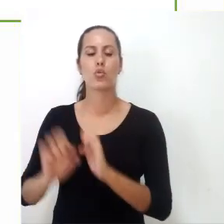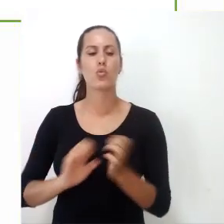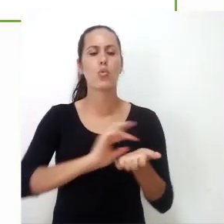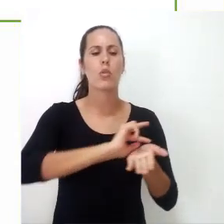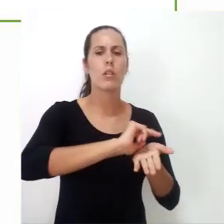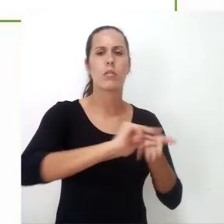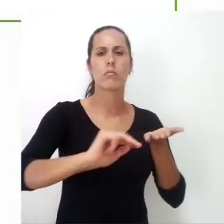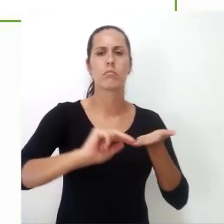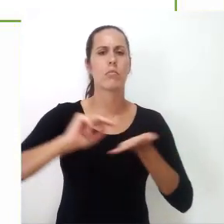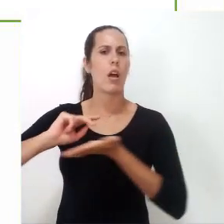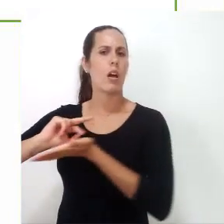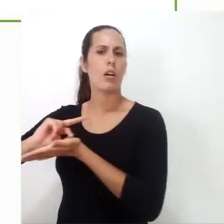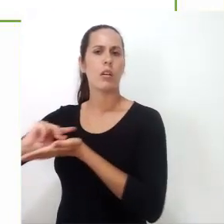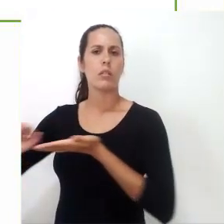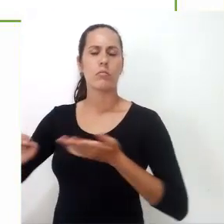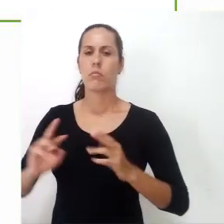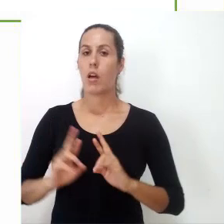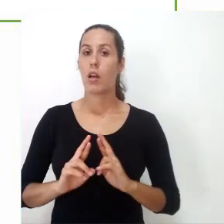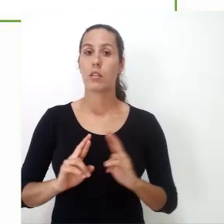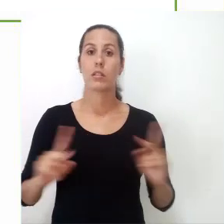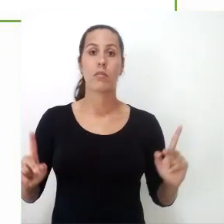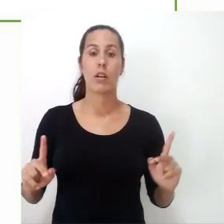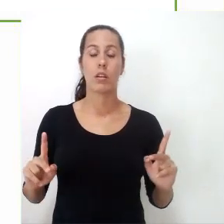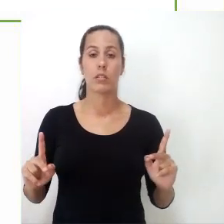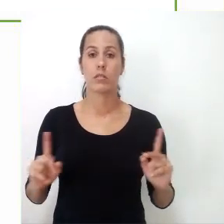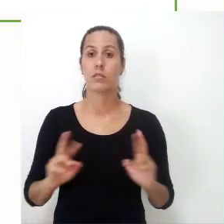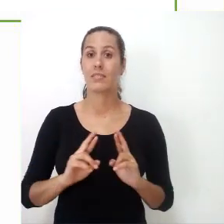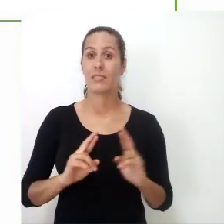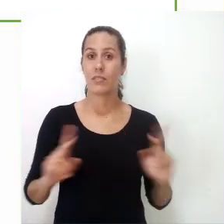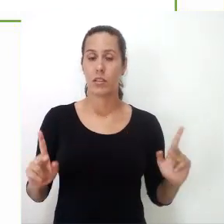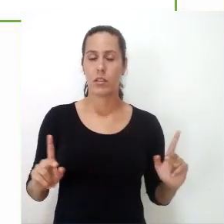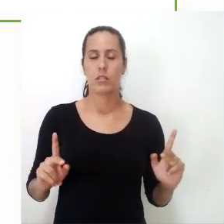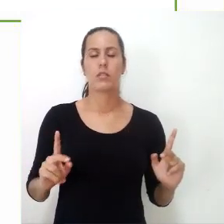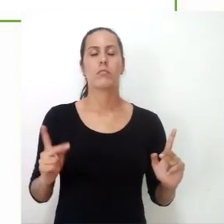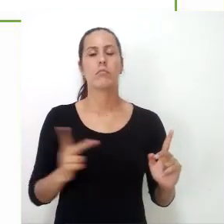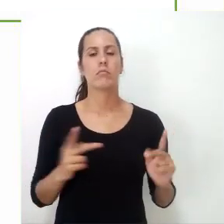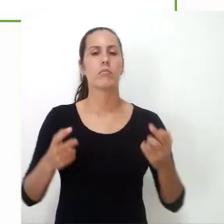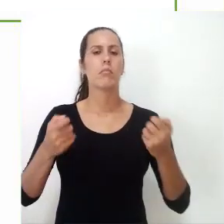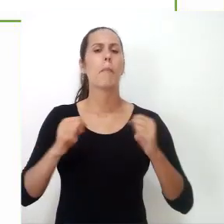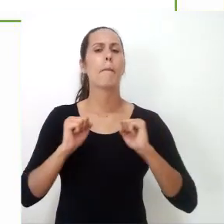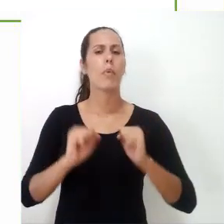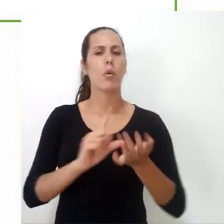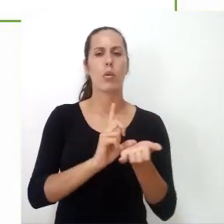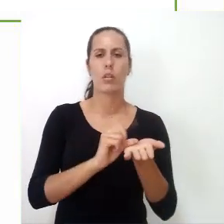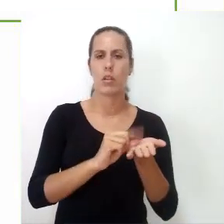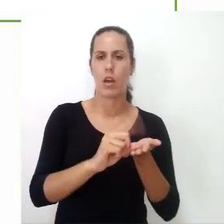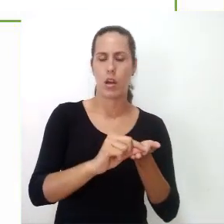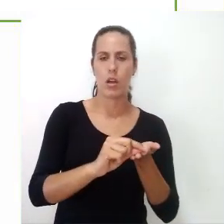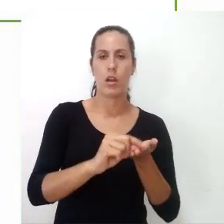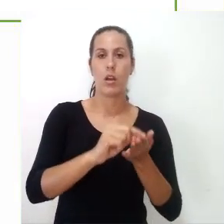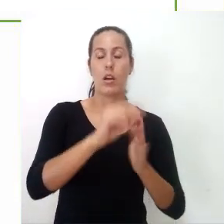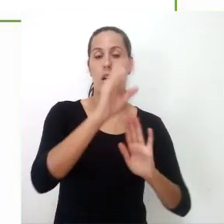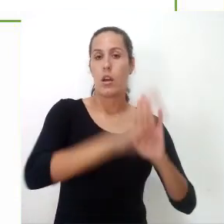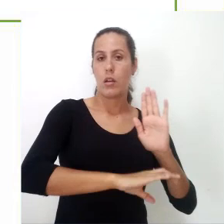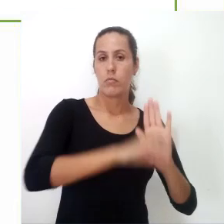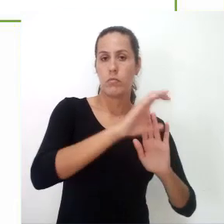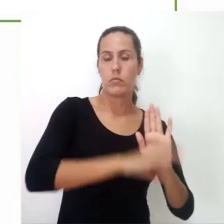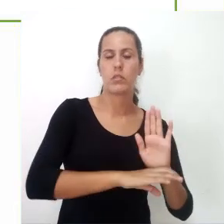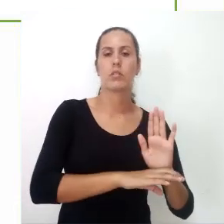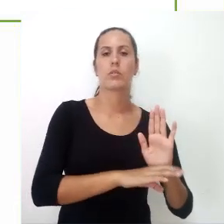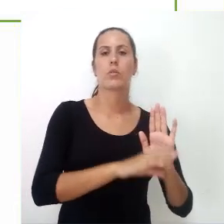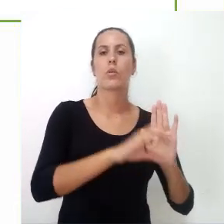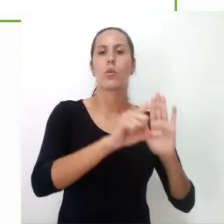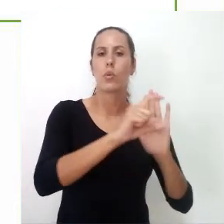legais apresentam estruturas variadas, isto é, têm formas diferentes de organização. Elas podem ser